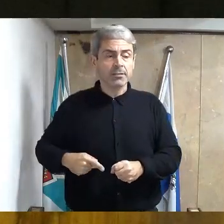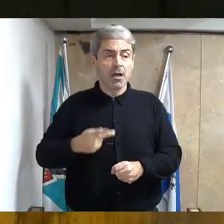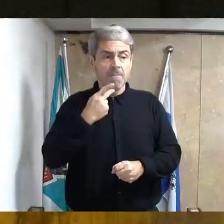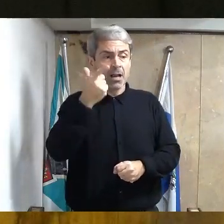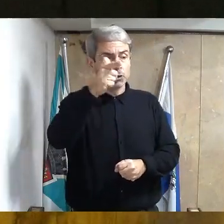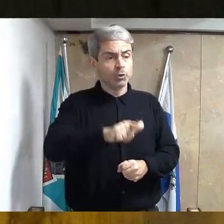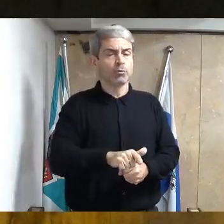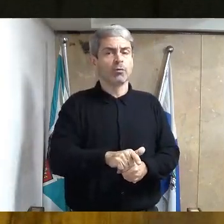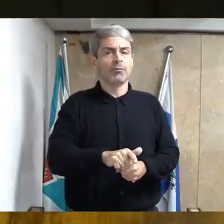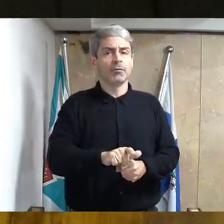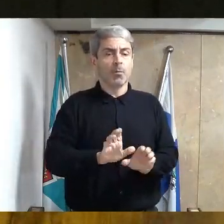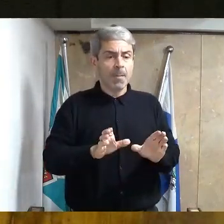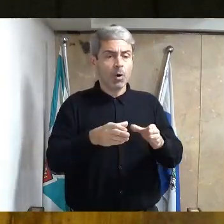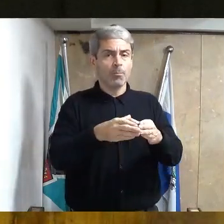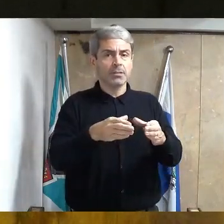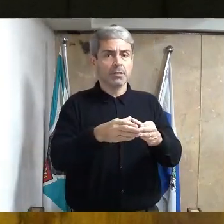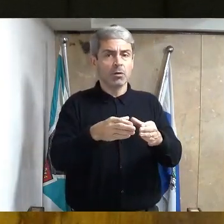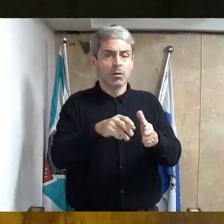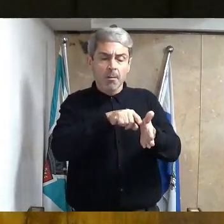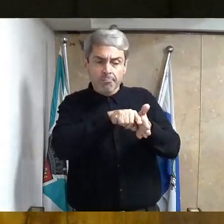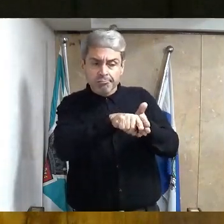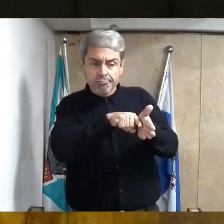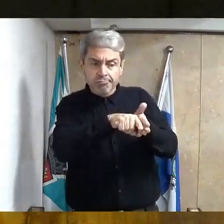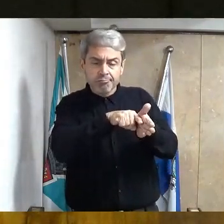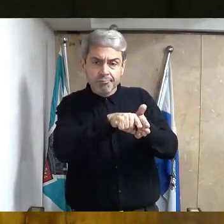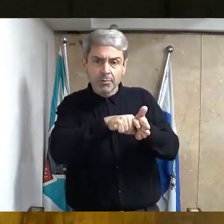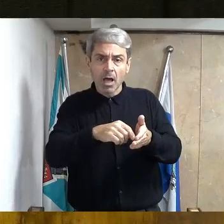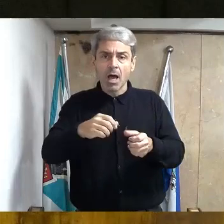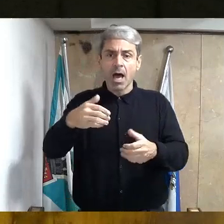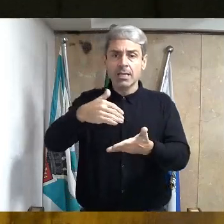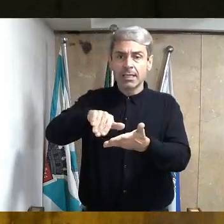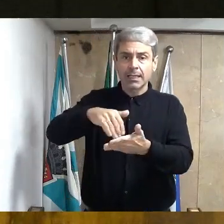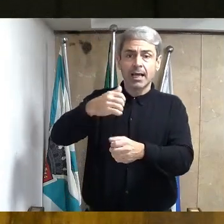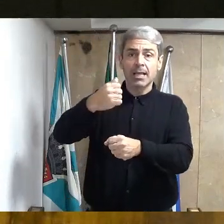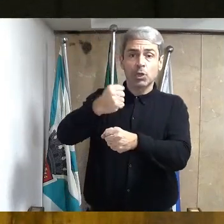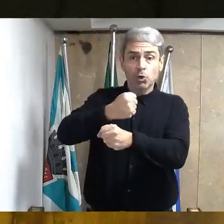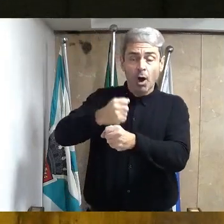de inquérito para investigar o urbanismo. Gente, as